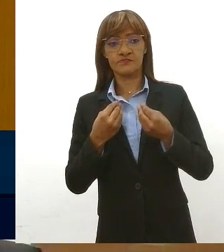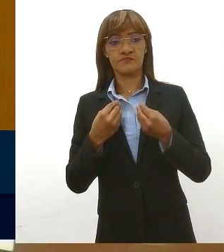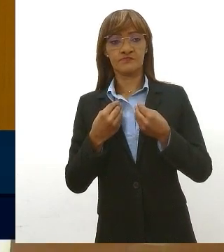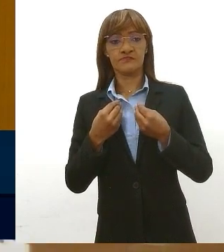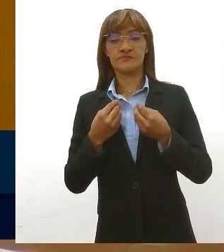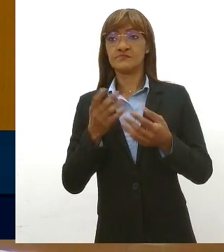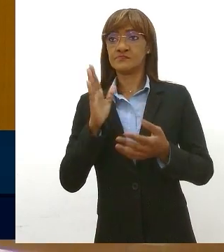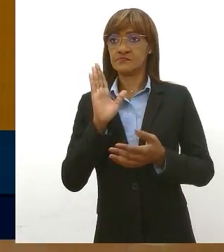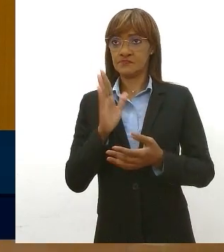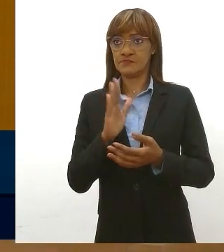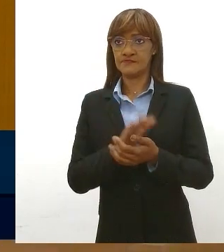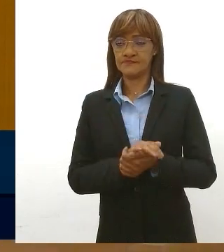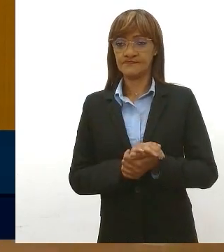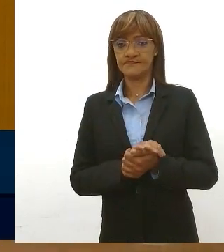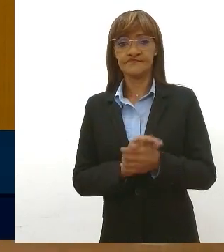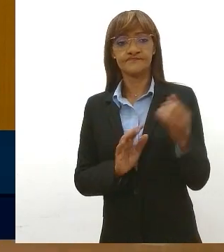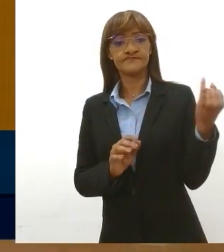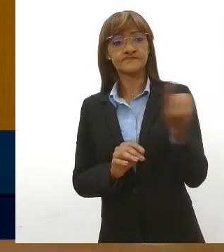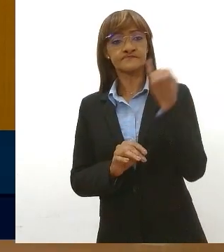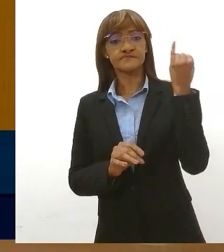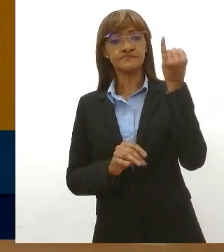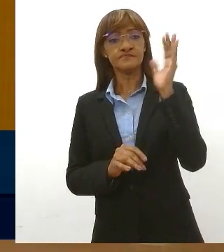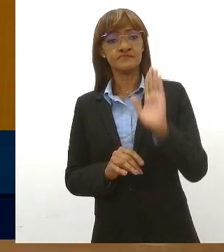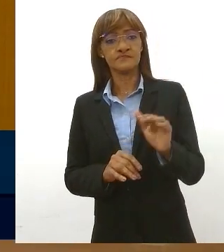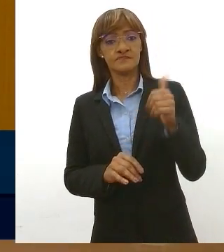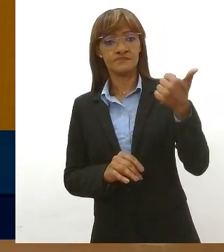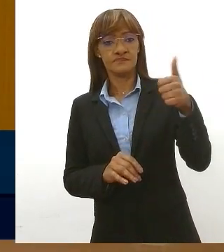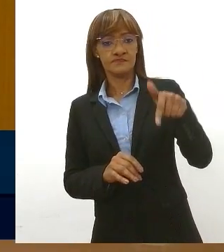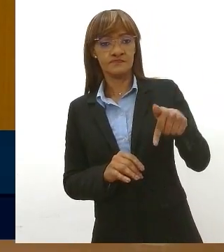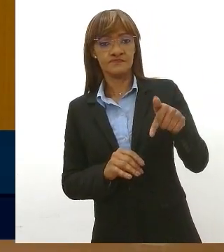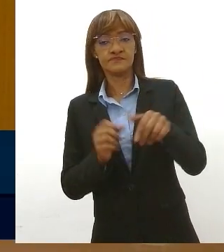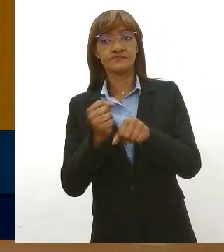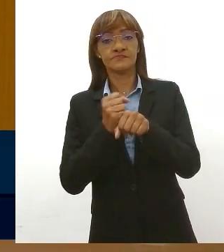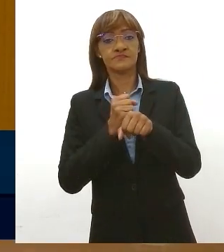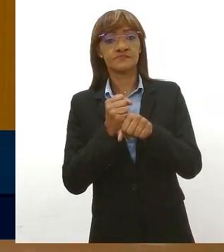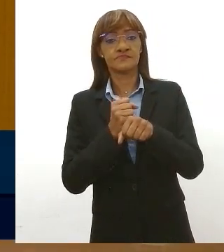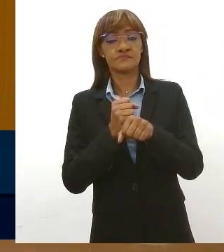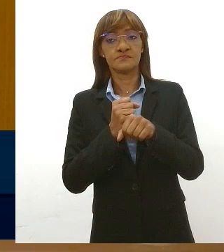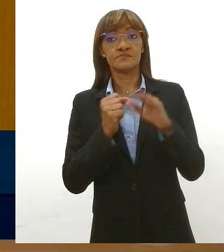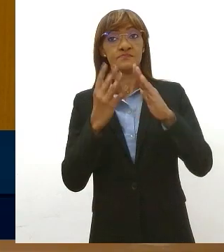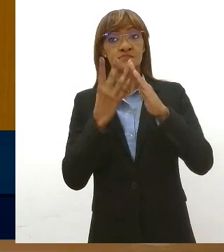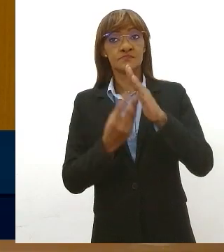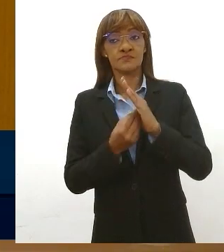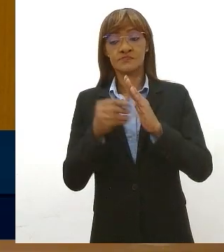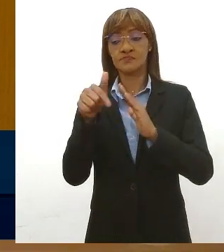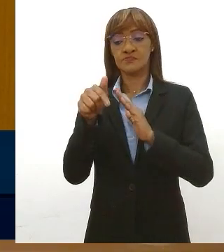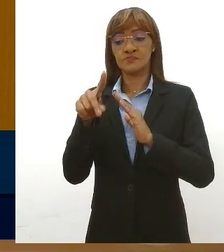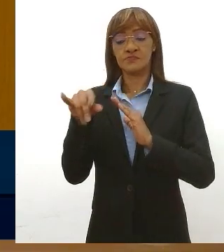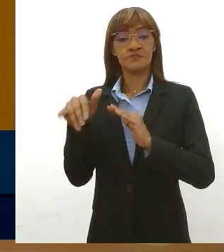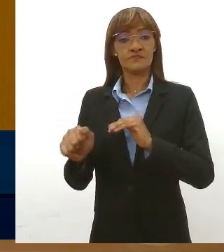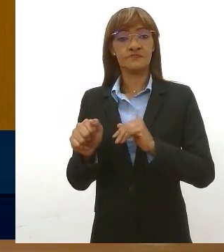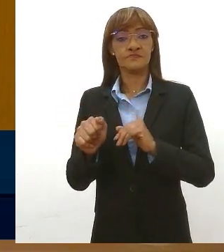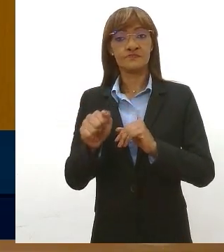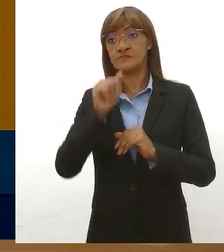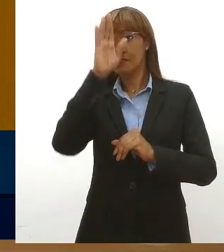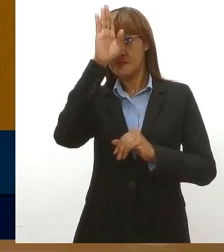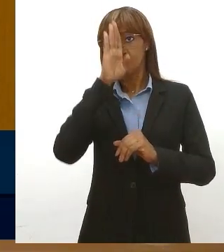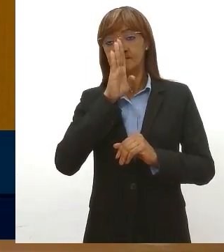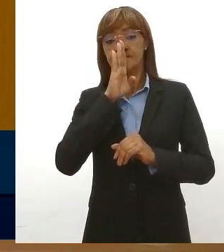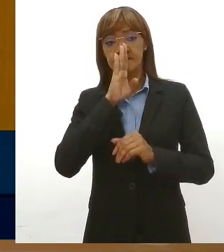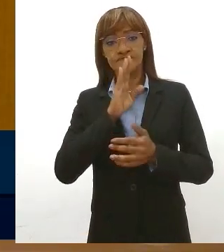que há 17 anos, a Igreja Adventista do Sétimo Dia, ela presentia de forma gratuita em vários